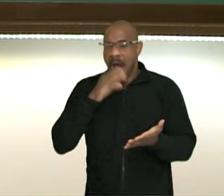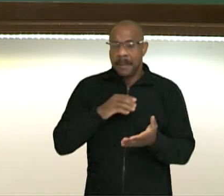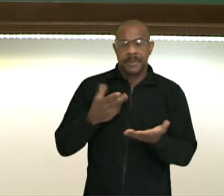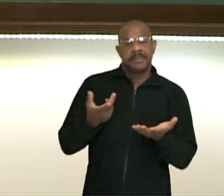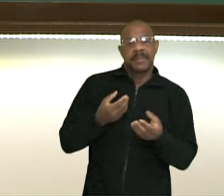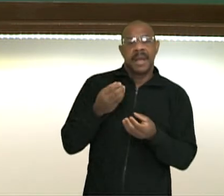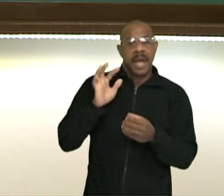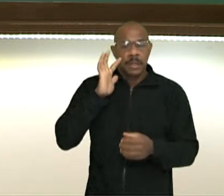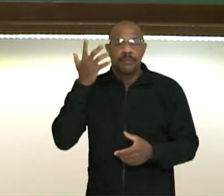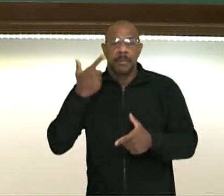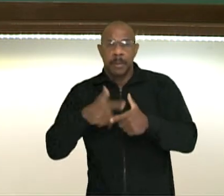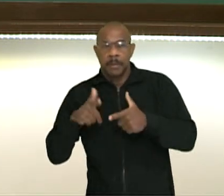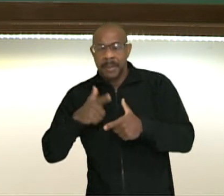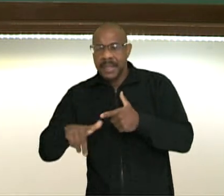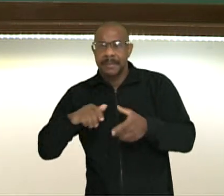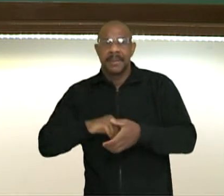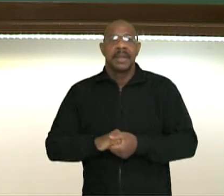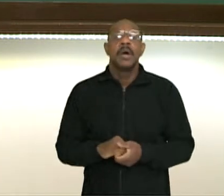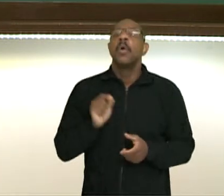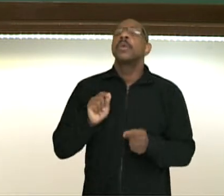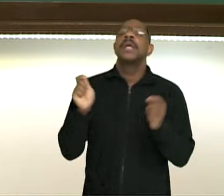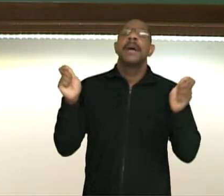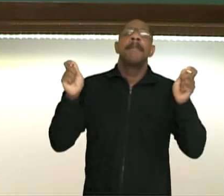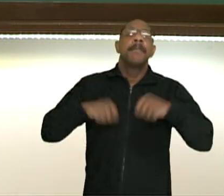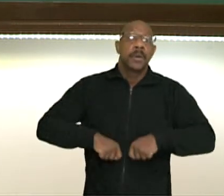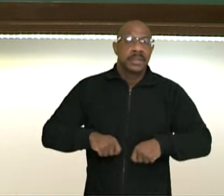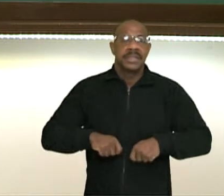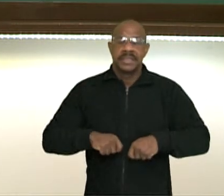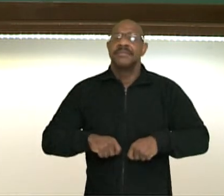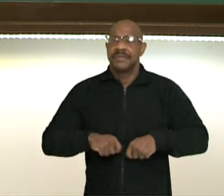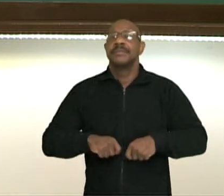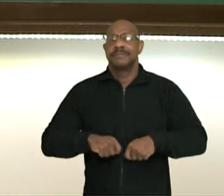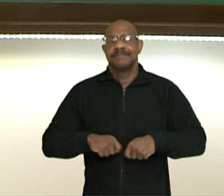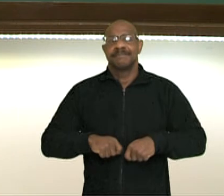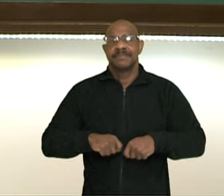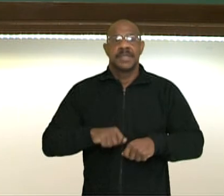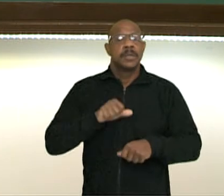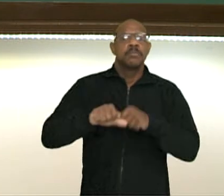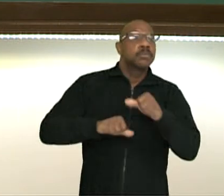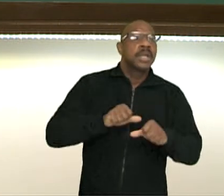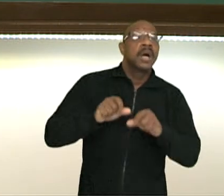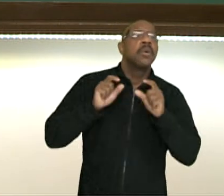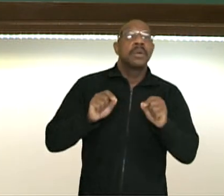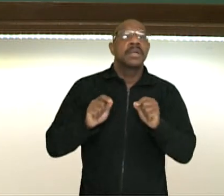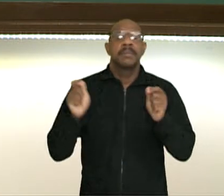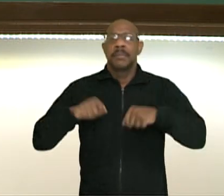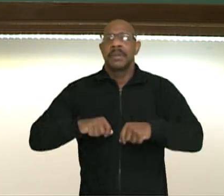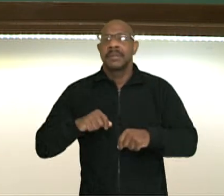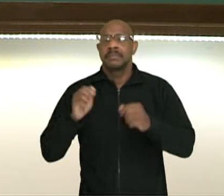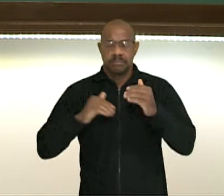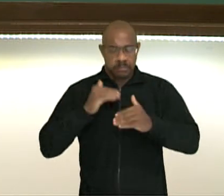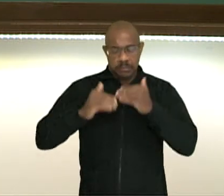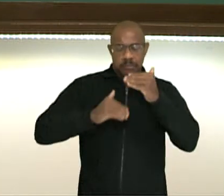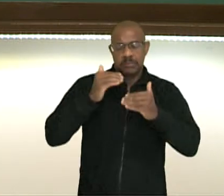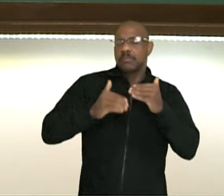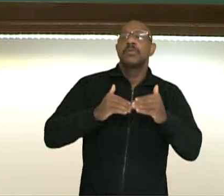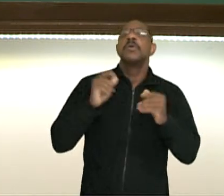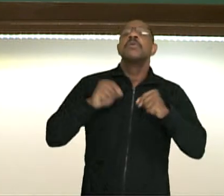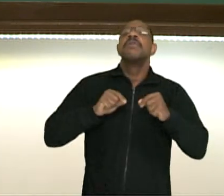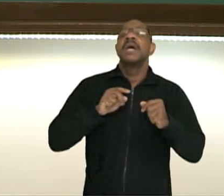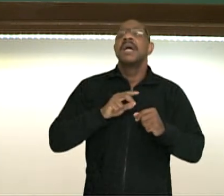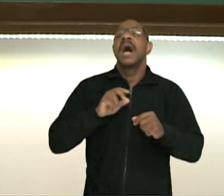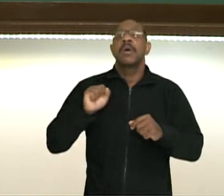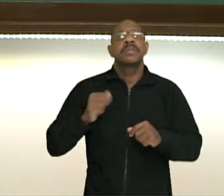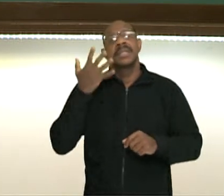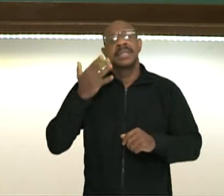seca, o que é possível inferir sobre o que ocorrerá no desenvolvimento do texto a seguir? O